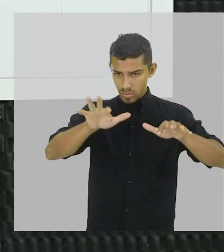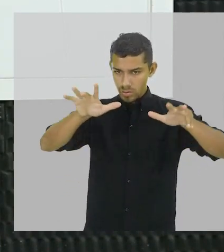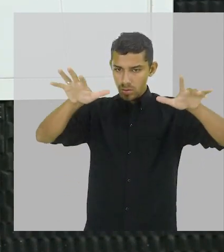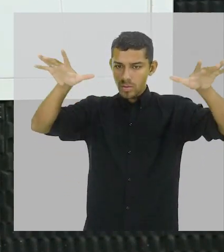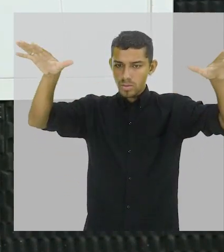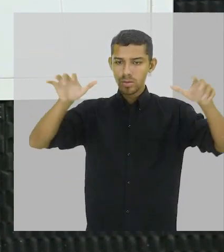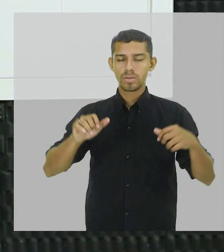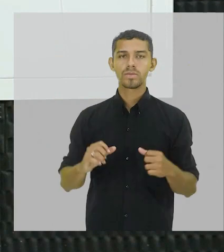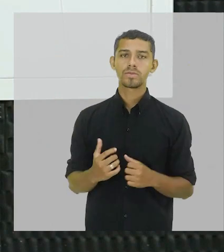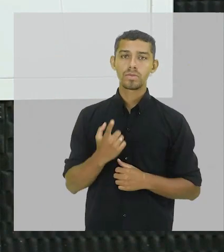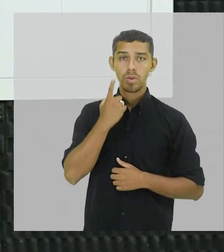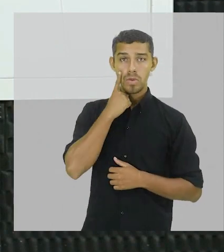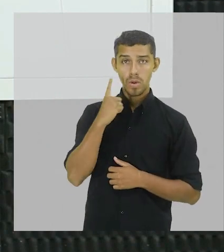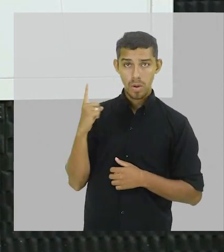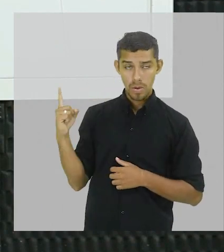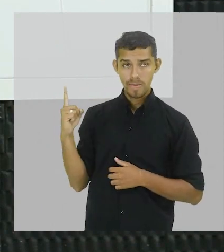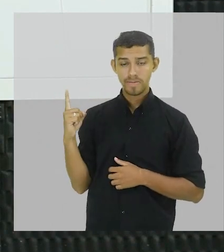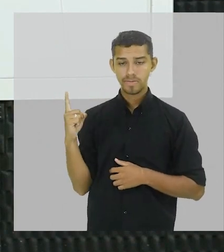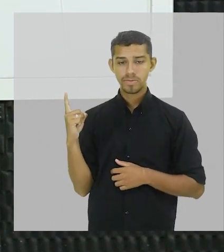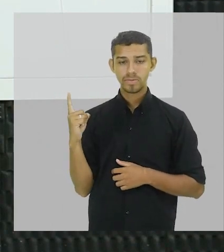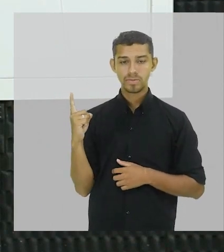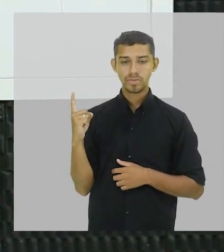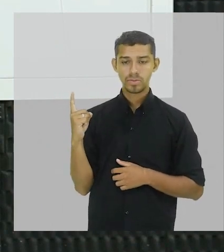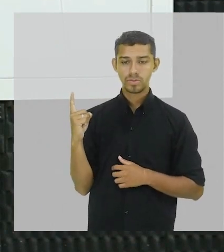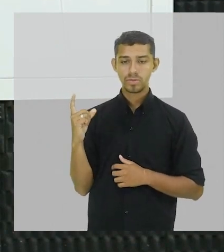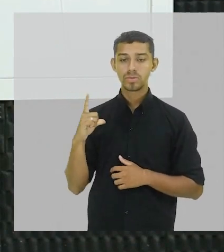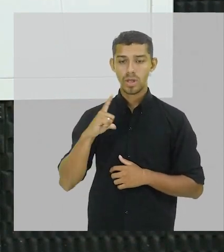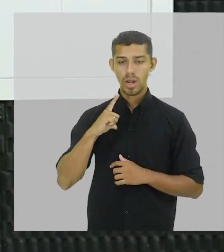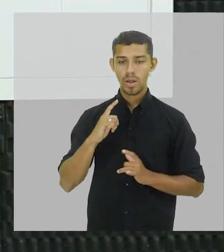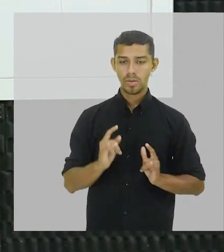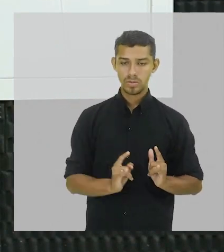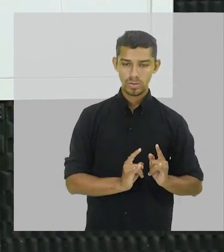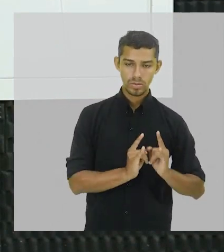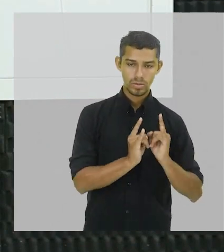Então é o seguinte, ó. Tem aqui uma torre,